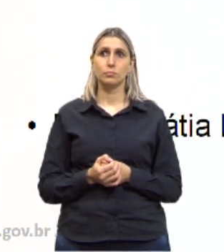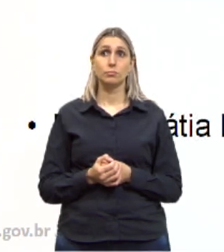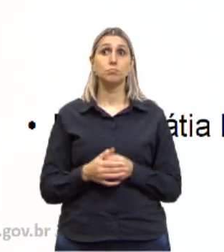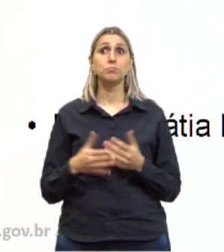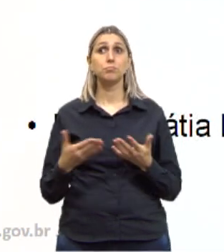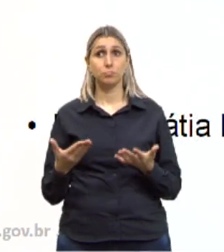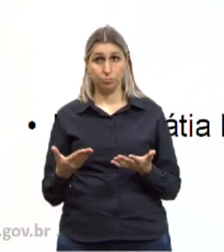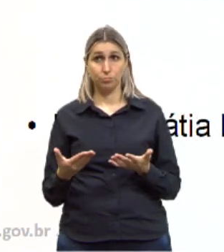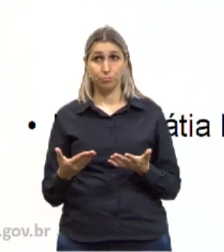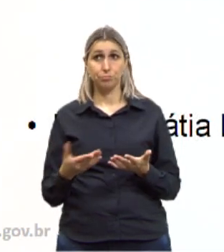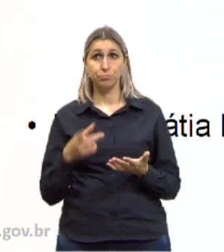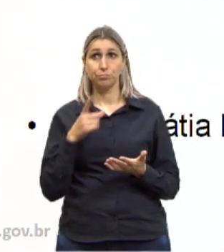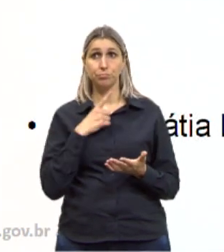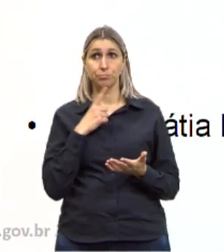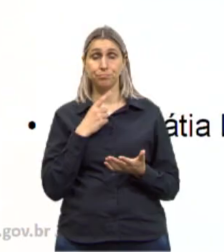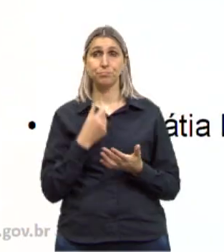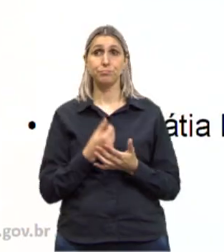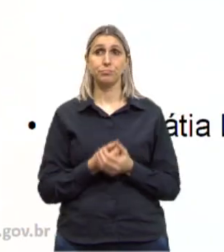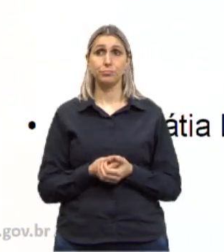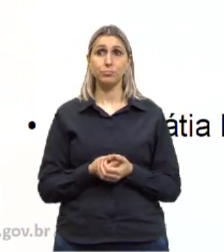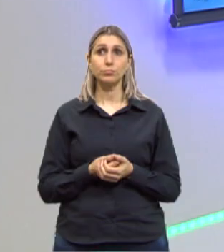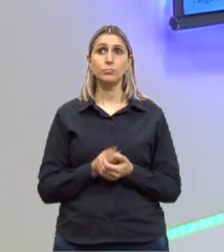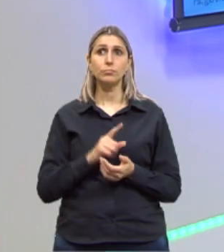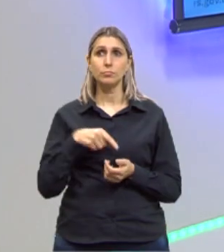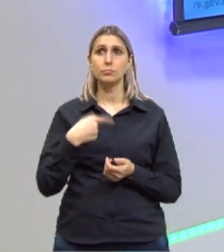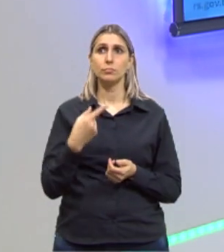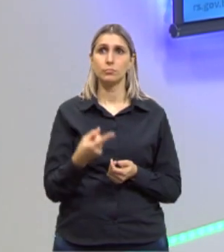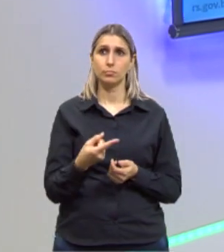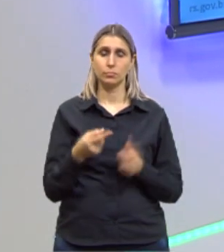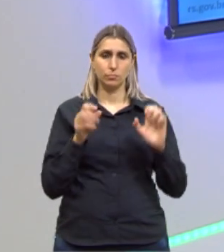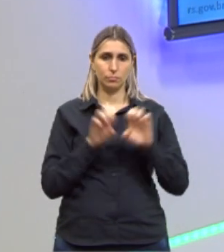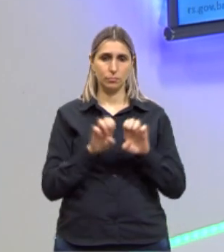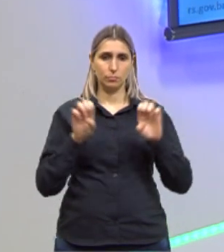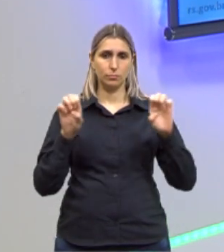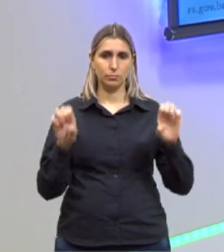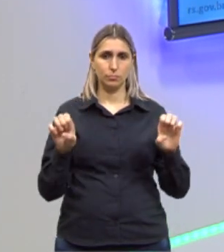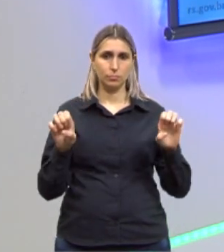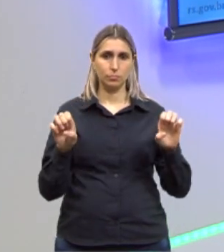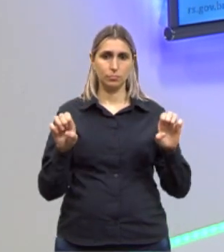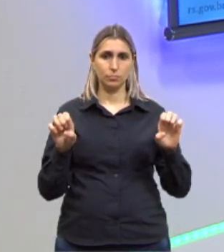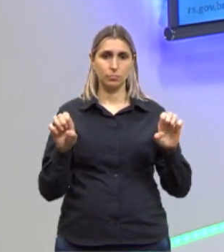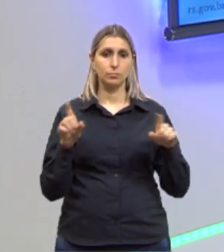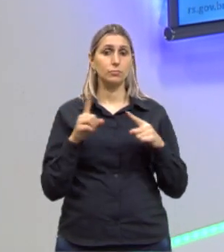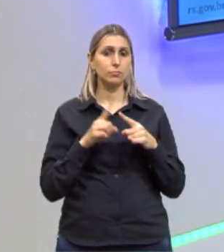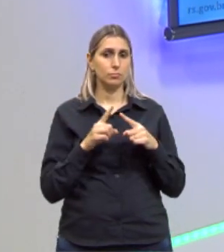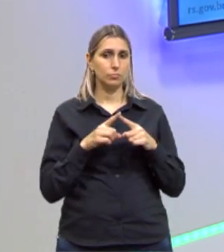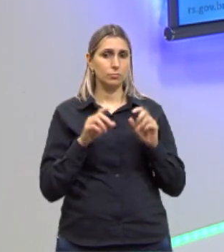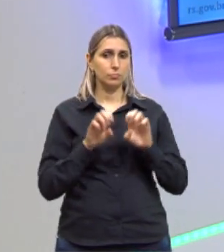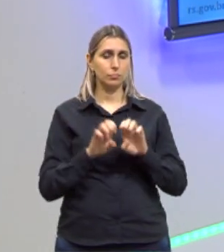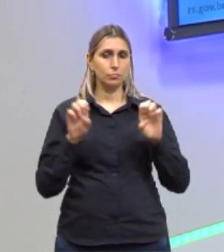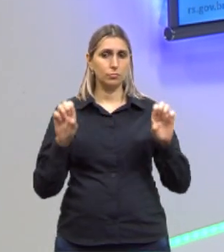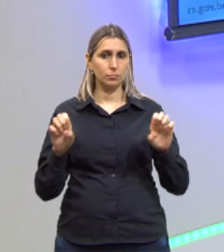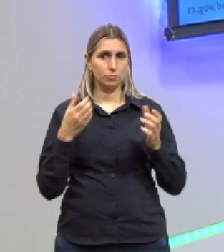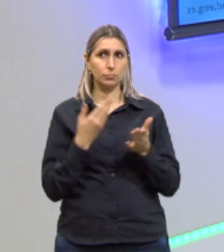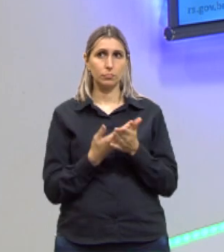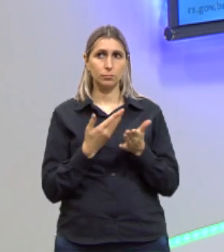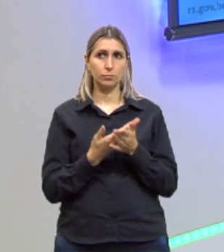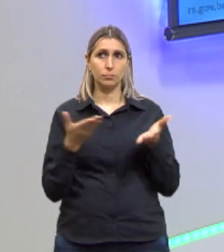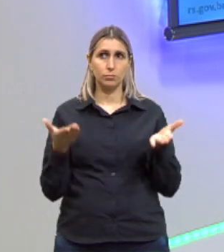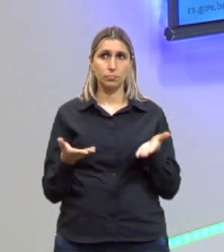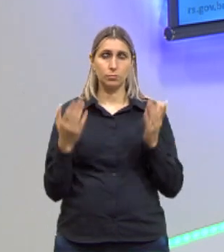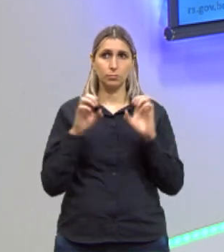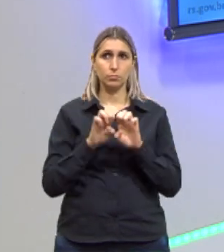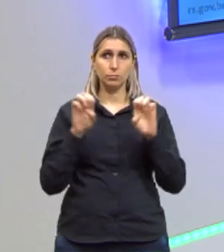E aí nós vamos a nossa próxima equação, nosso próximo tipo de equação que a gente vai ver, que são